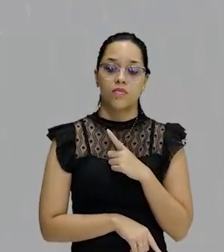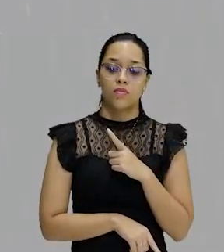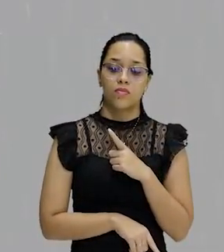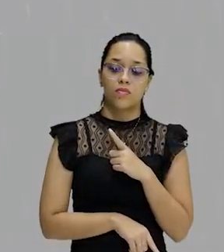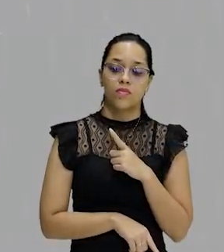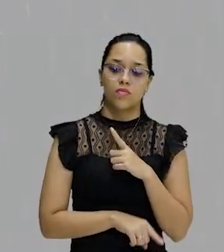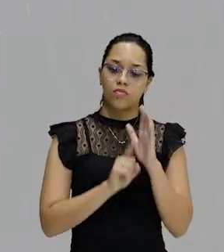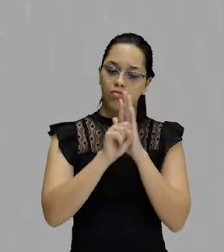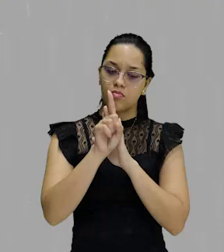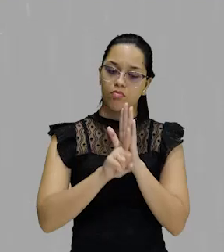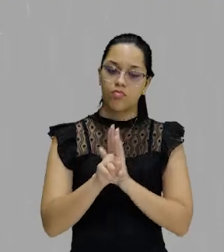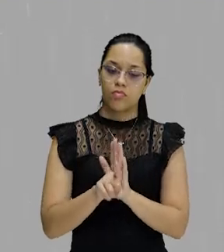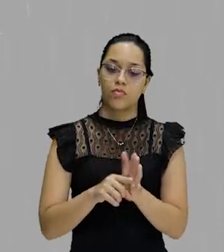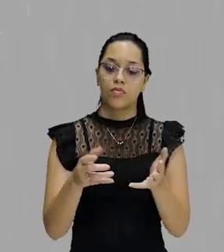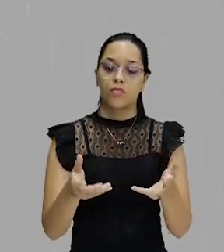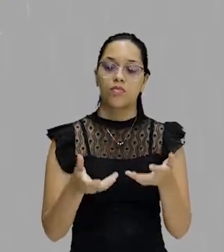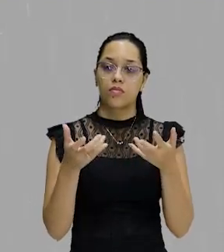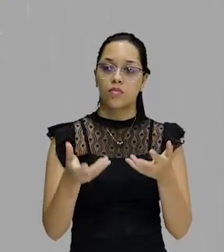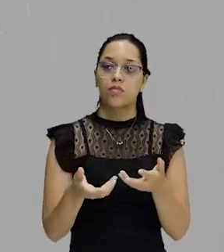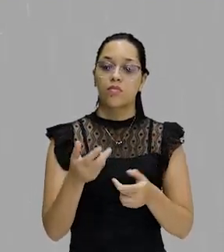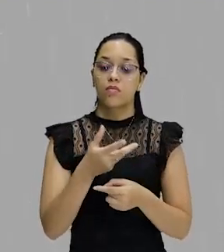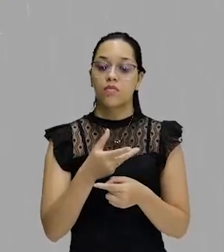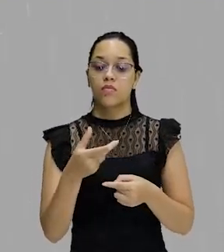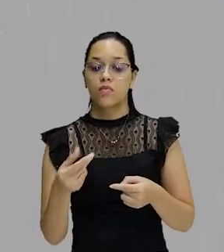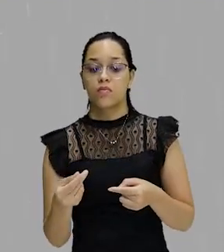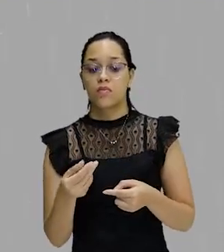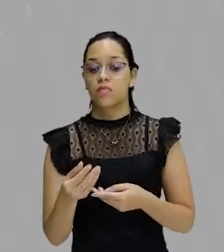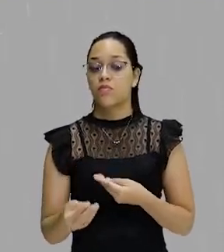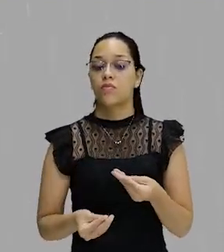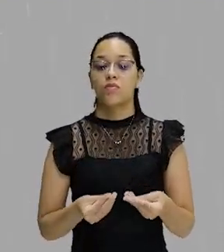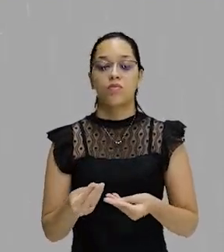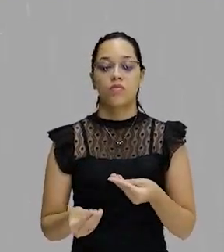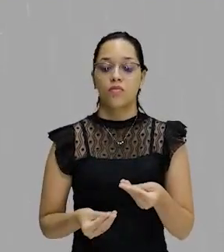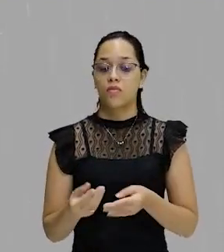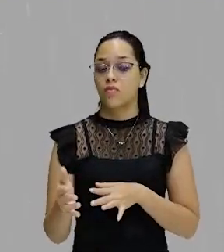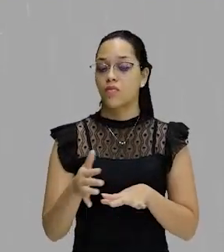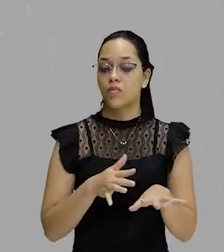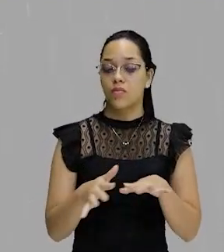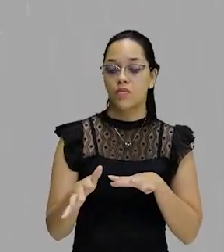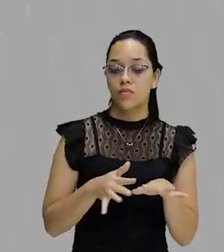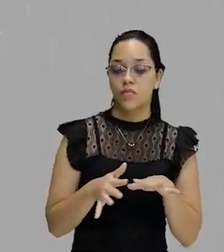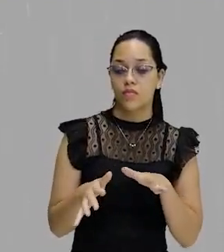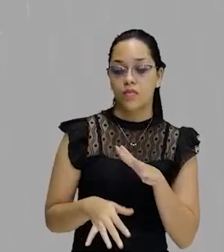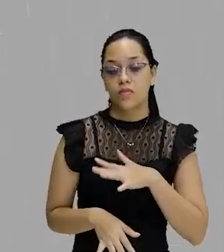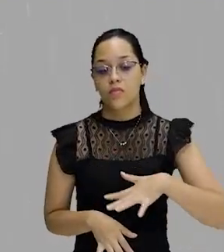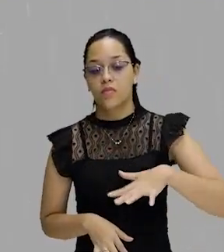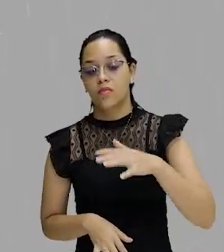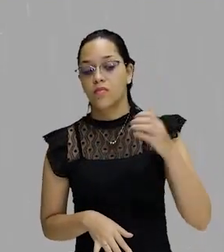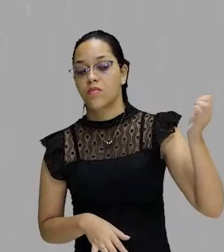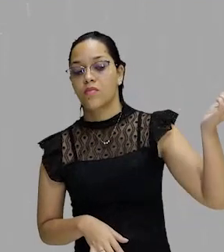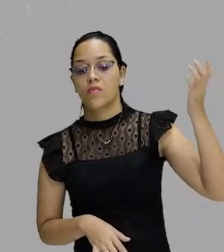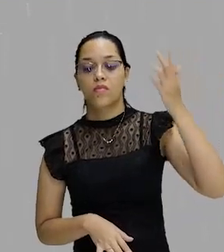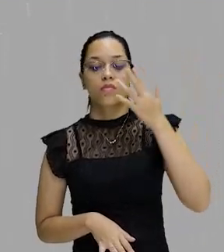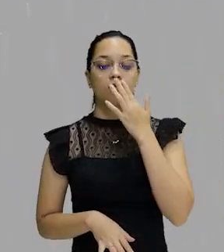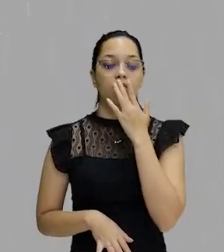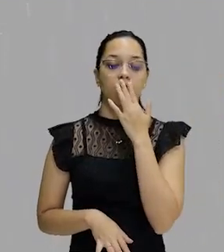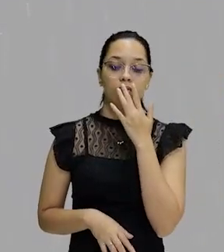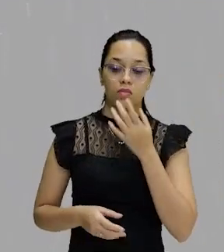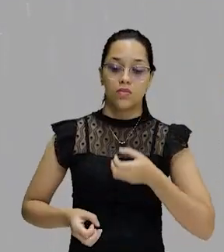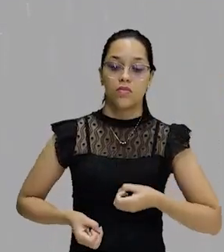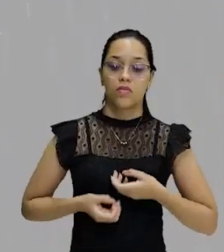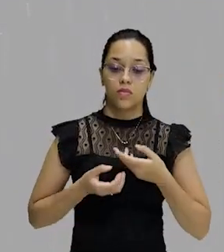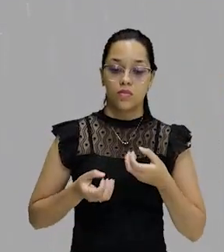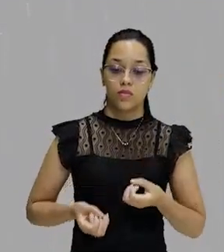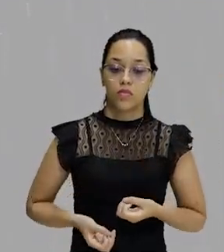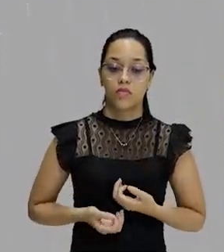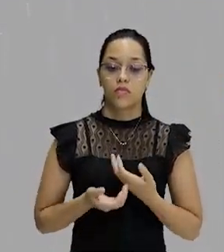aventura, tentando conquistar a forma, o movimento, o espaço, a luz, a